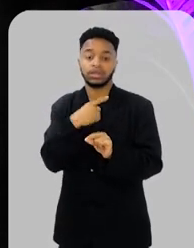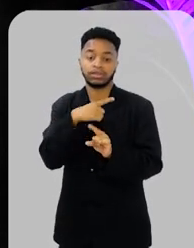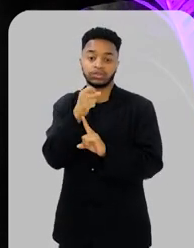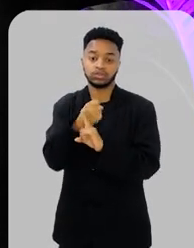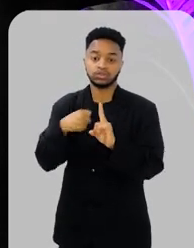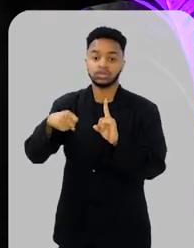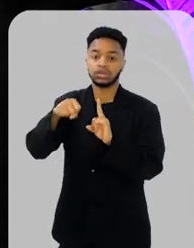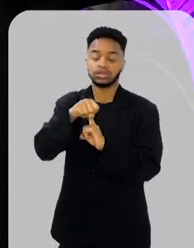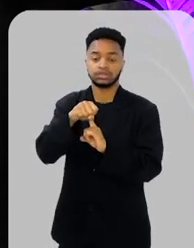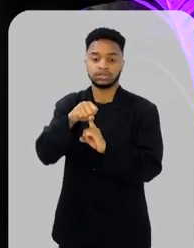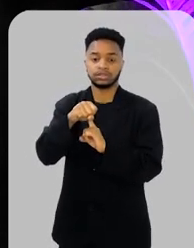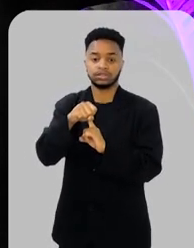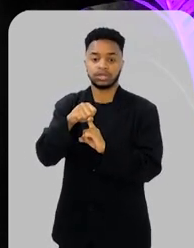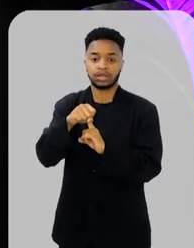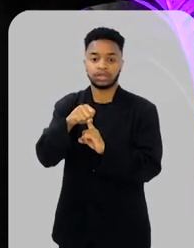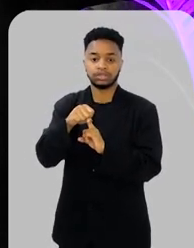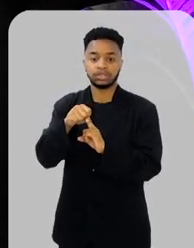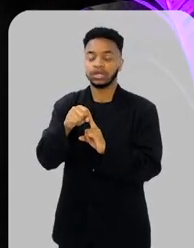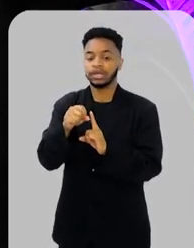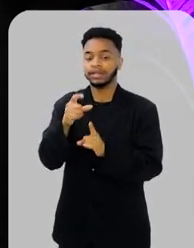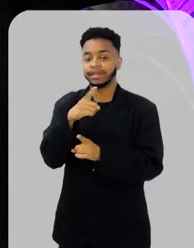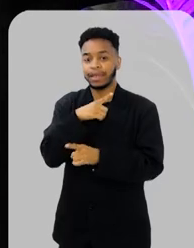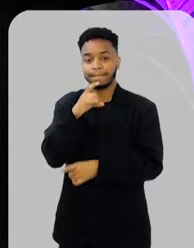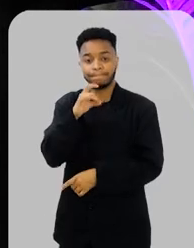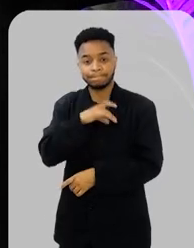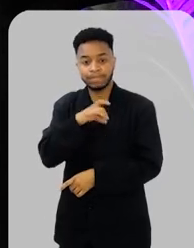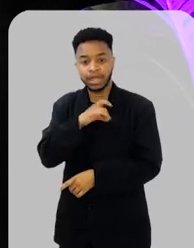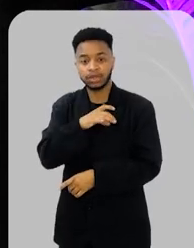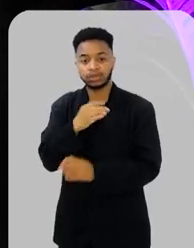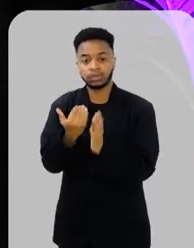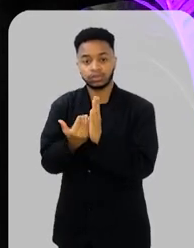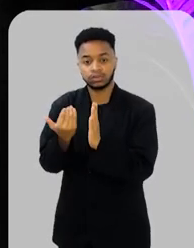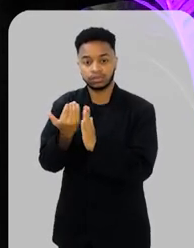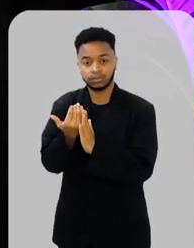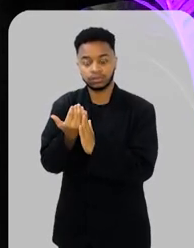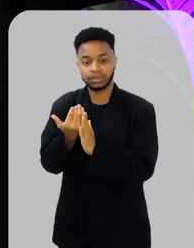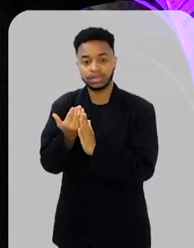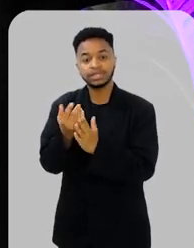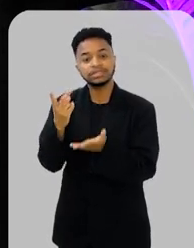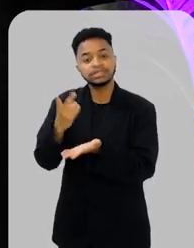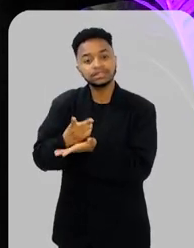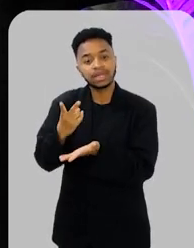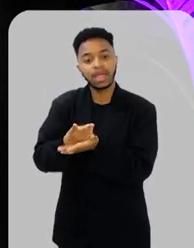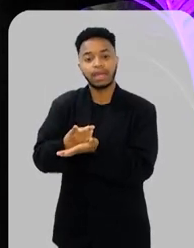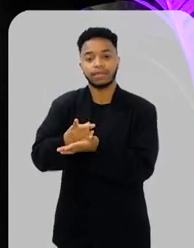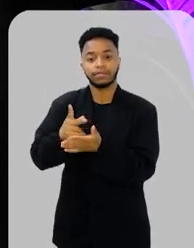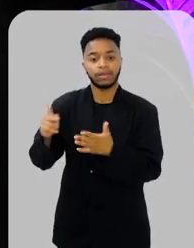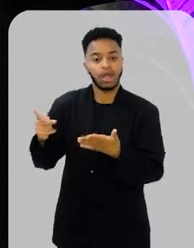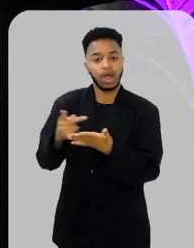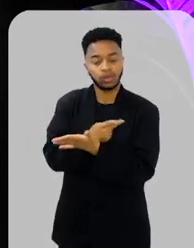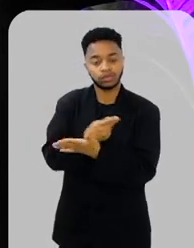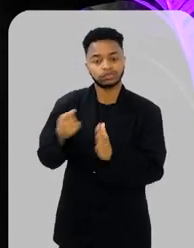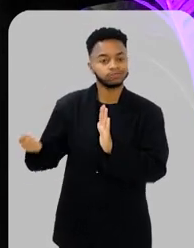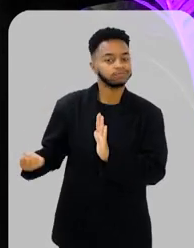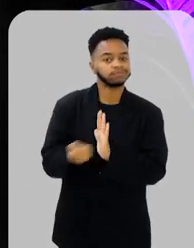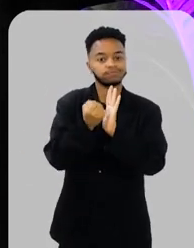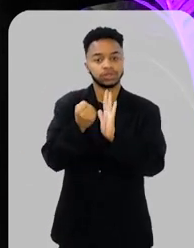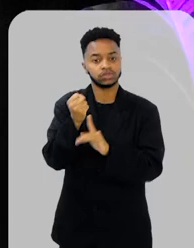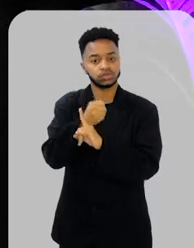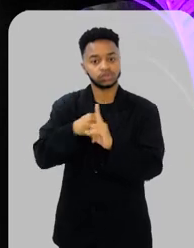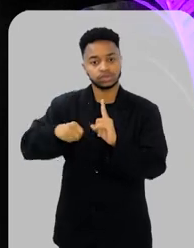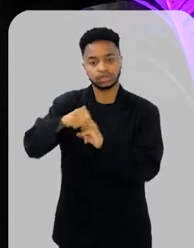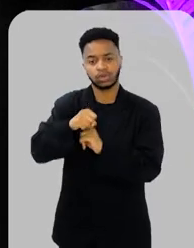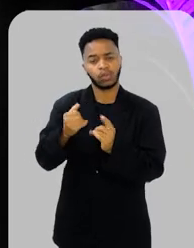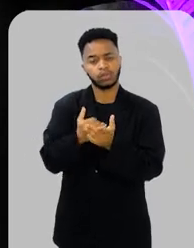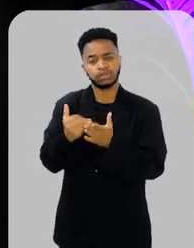que a gente tem uma sociedade onde o medo e o pânico generalizado sempre foi uma cicatriz